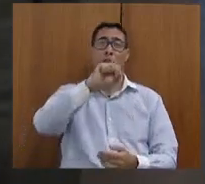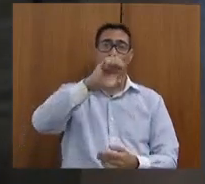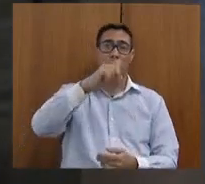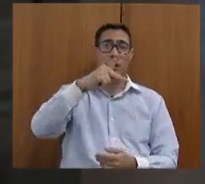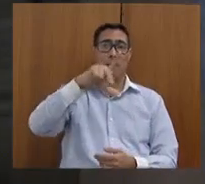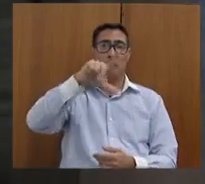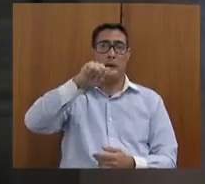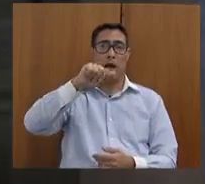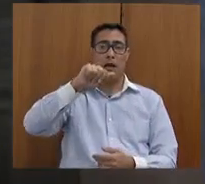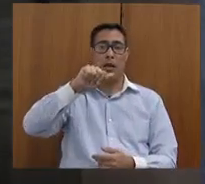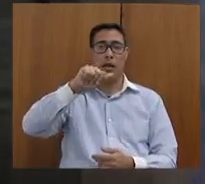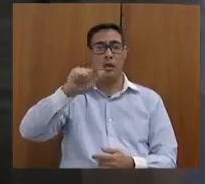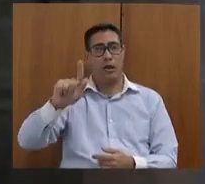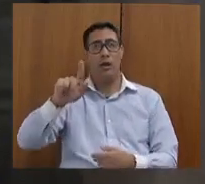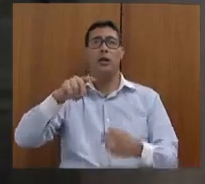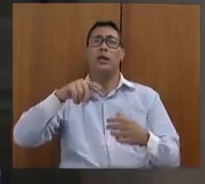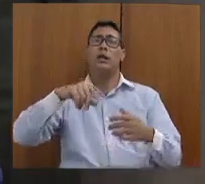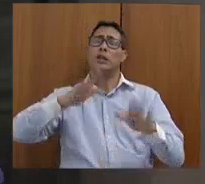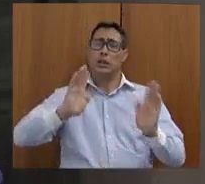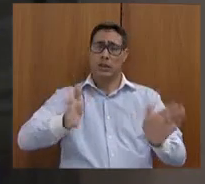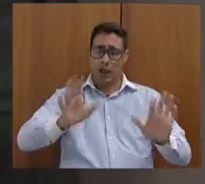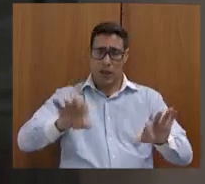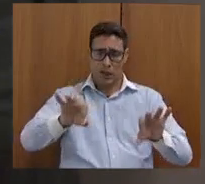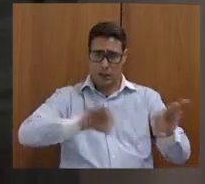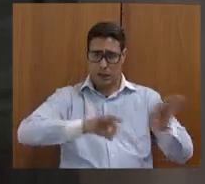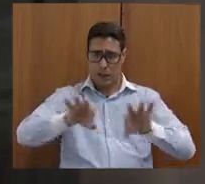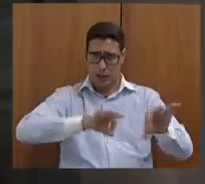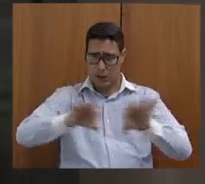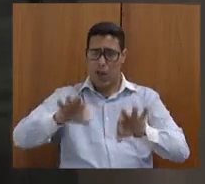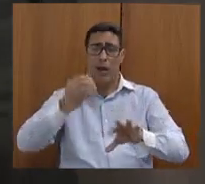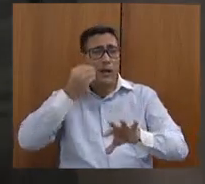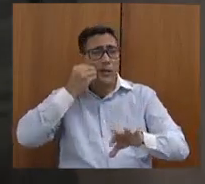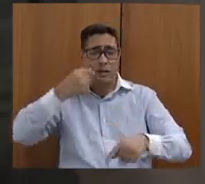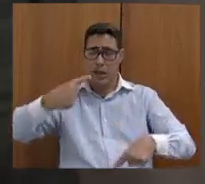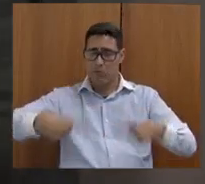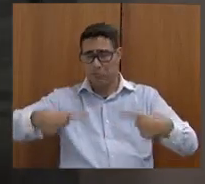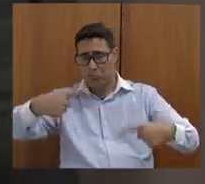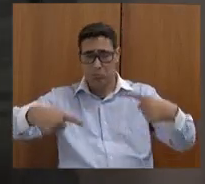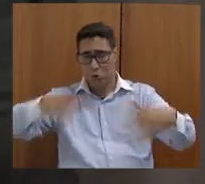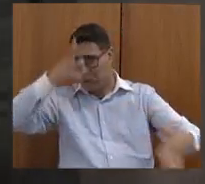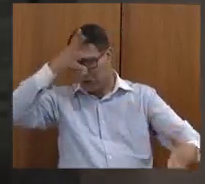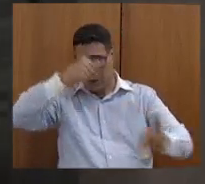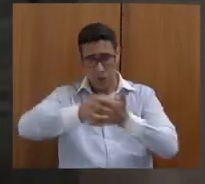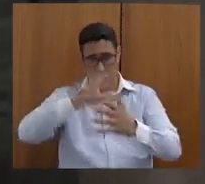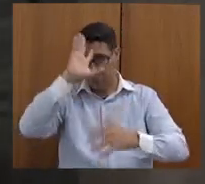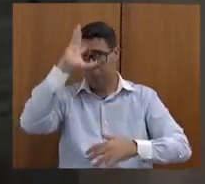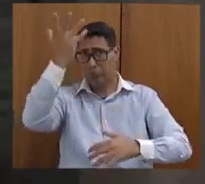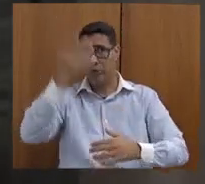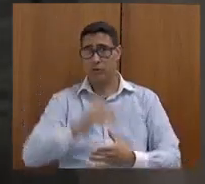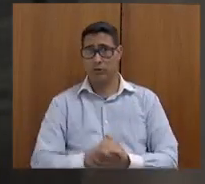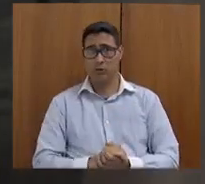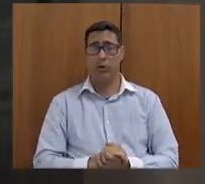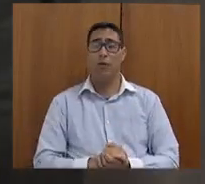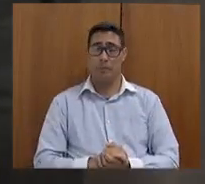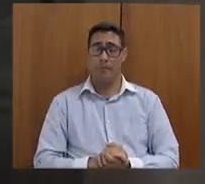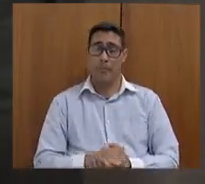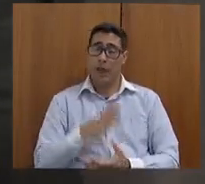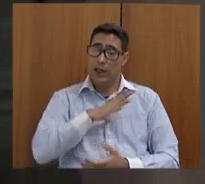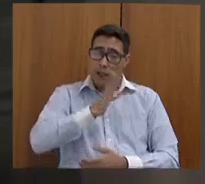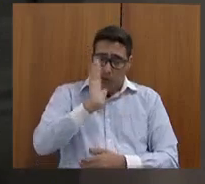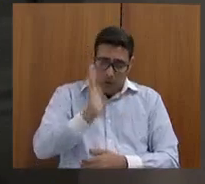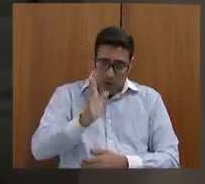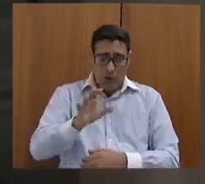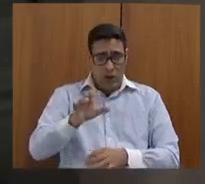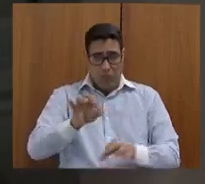vem sendo feito aí um tablet e um diálogo para uma busca de uma solução que foi traçada para ser apresentada